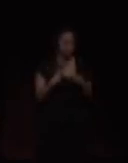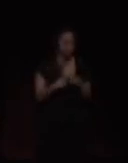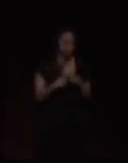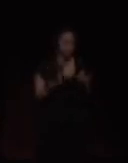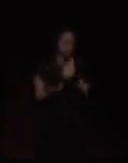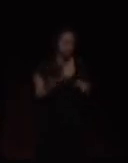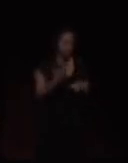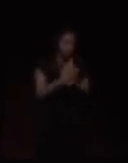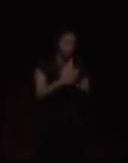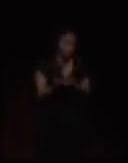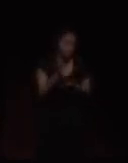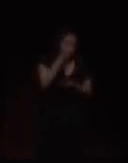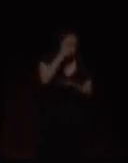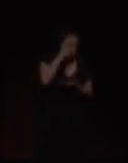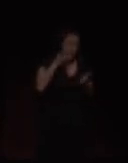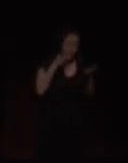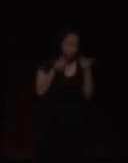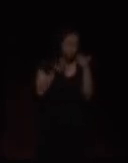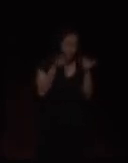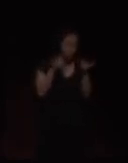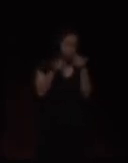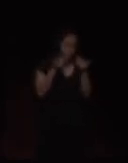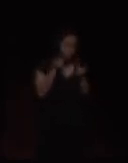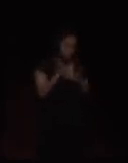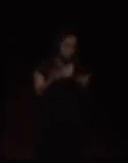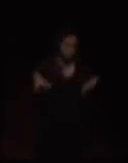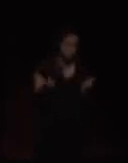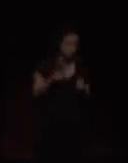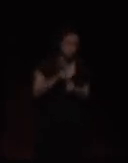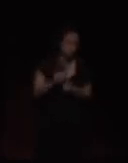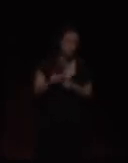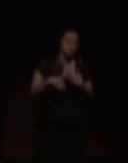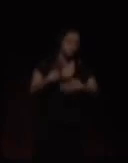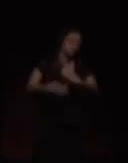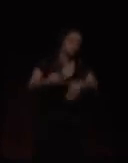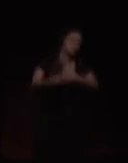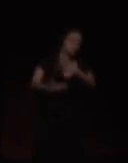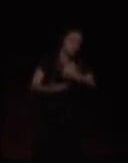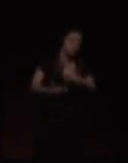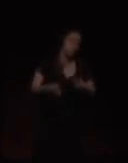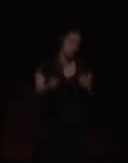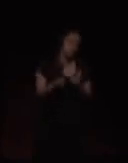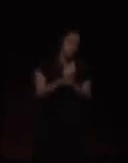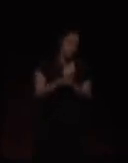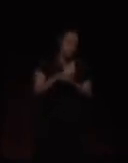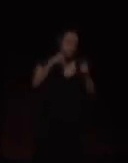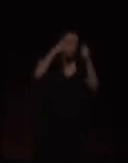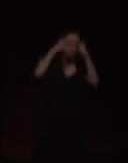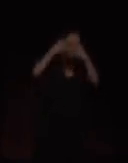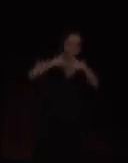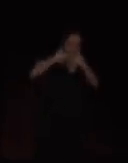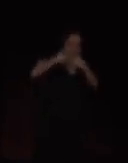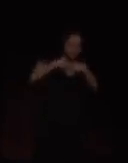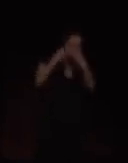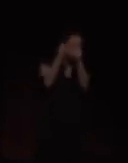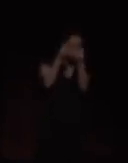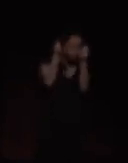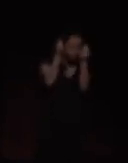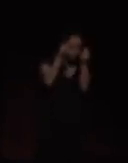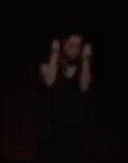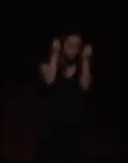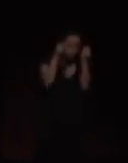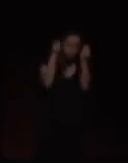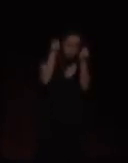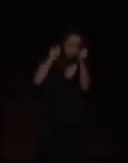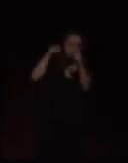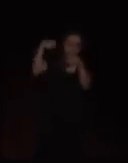na cultura, ele vai também formando o próprio pensamento, essa parte sensível que registra, constrói